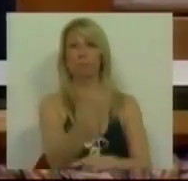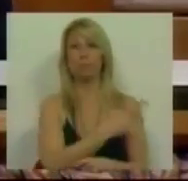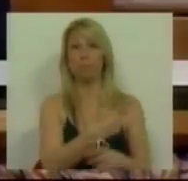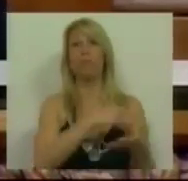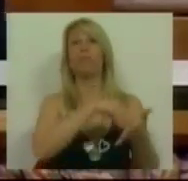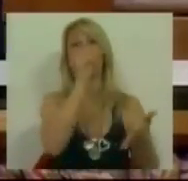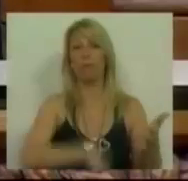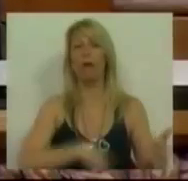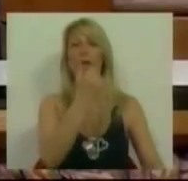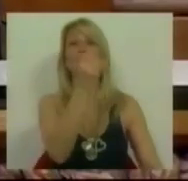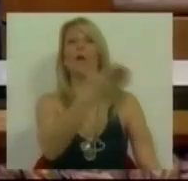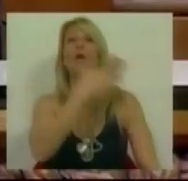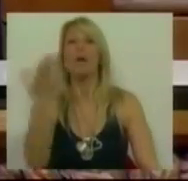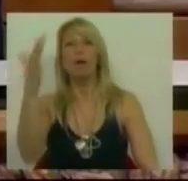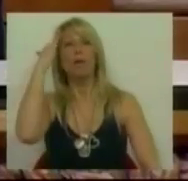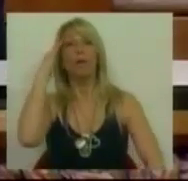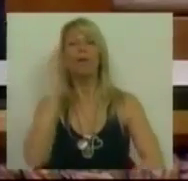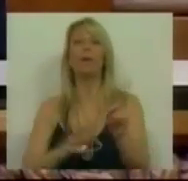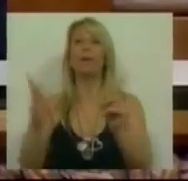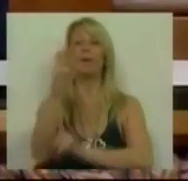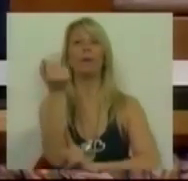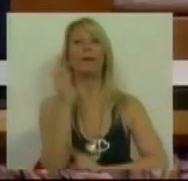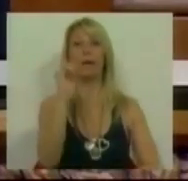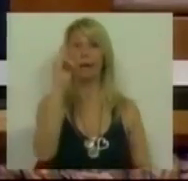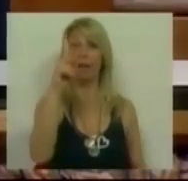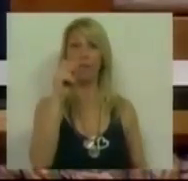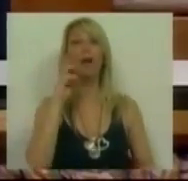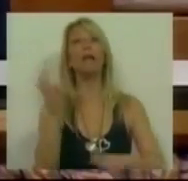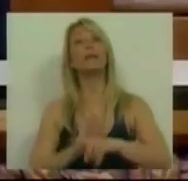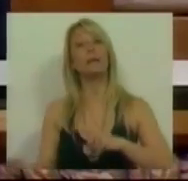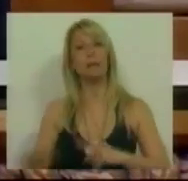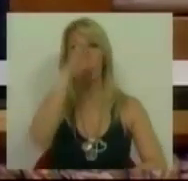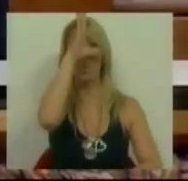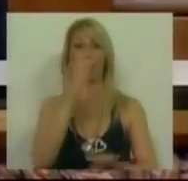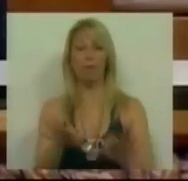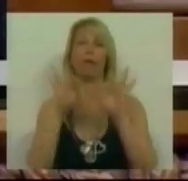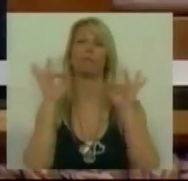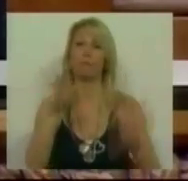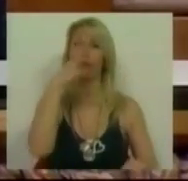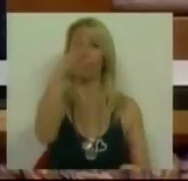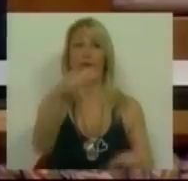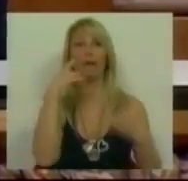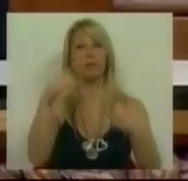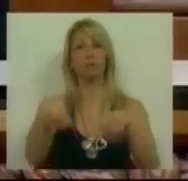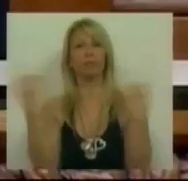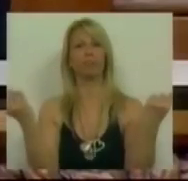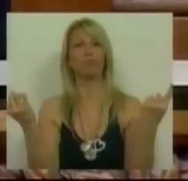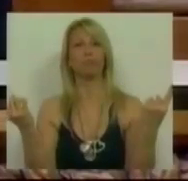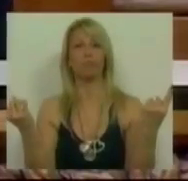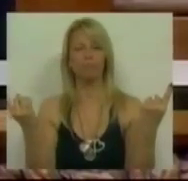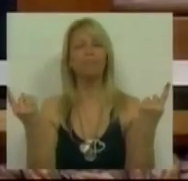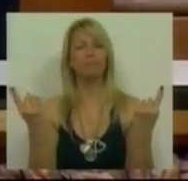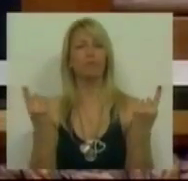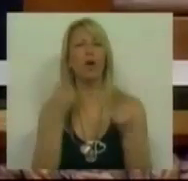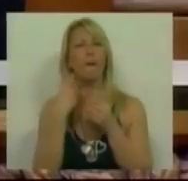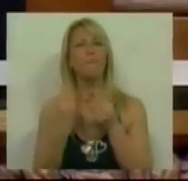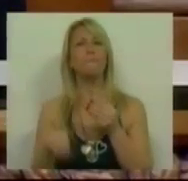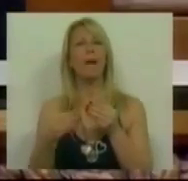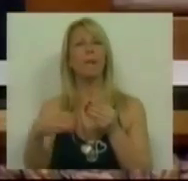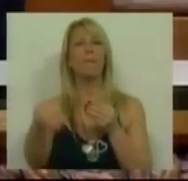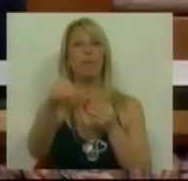previa o aumento da taxa do IVA sobre a eletricidade. O Governo, como aliás afirmou, foi, no entanto, além do